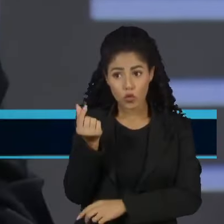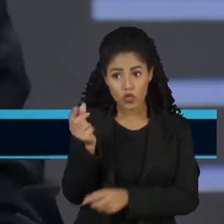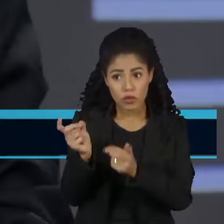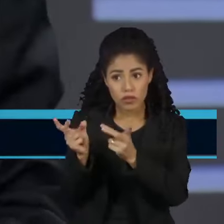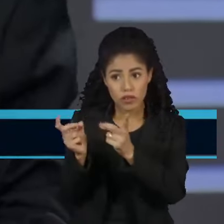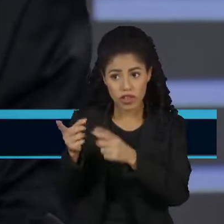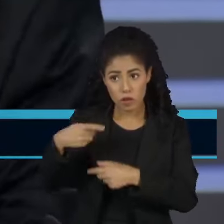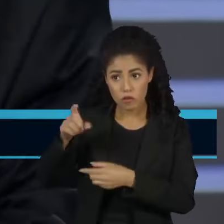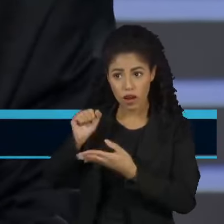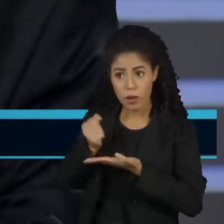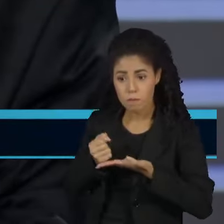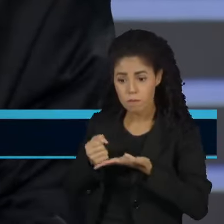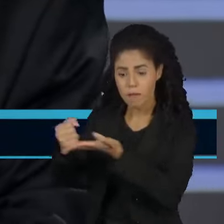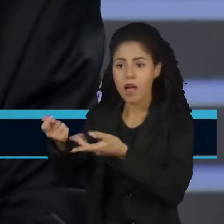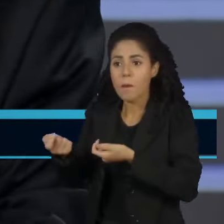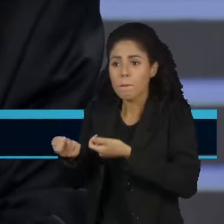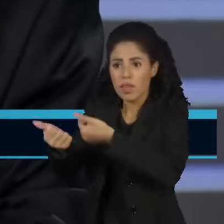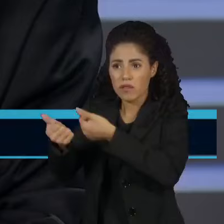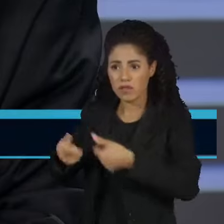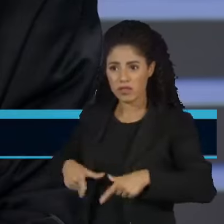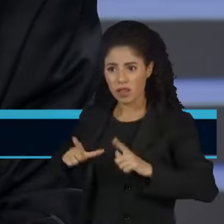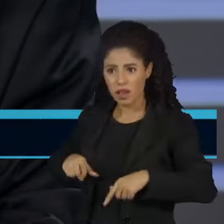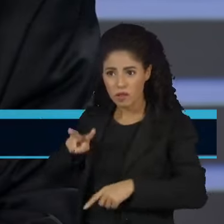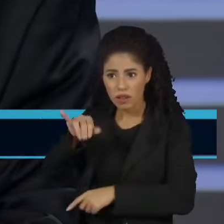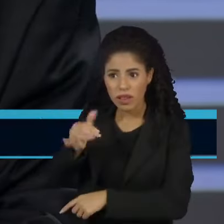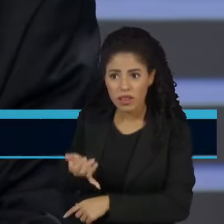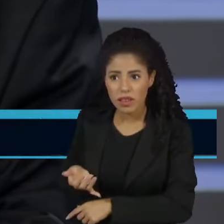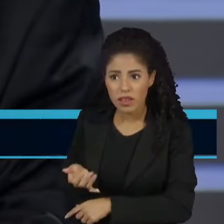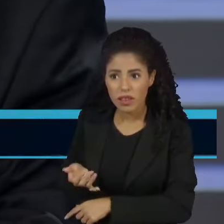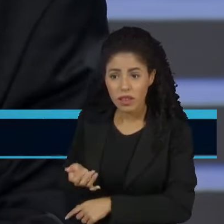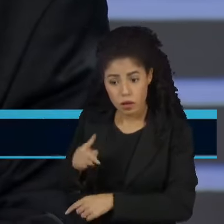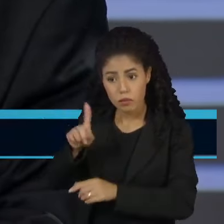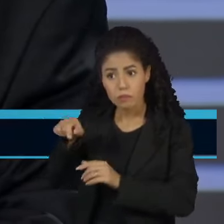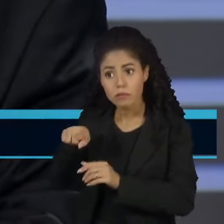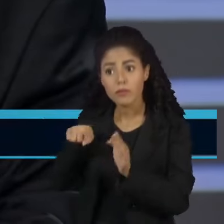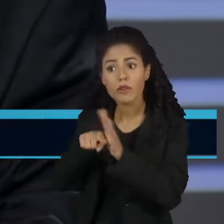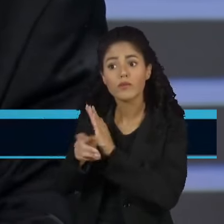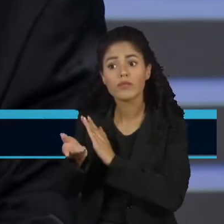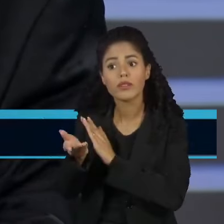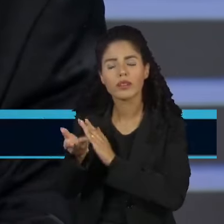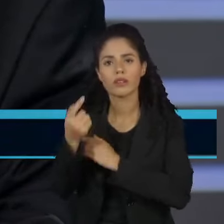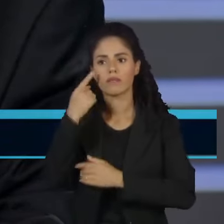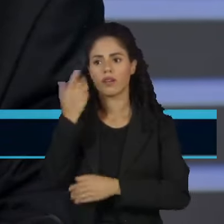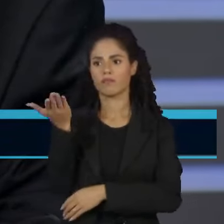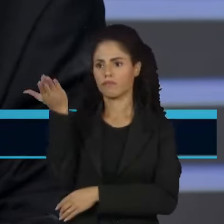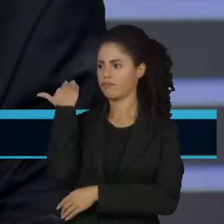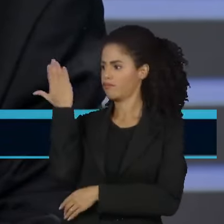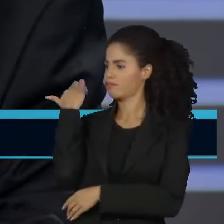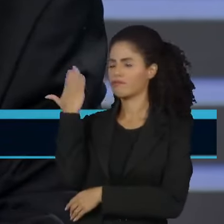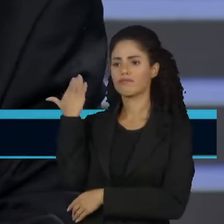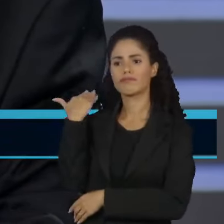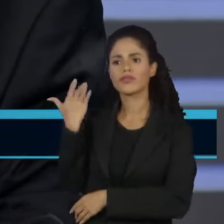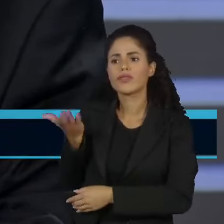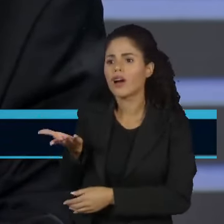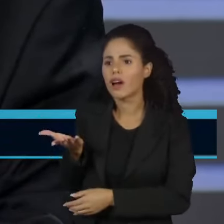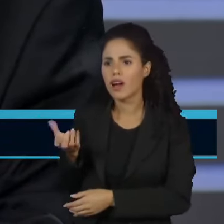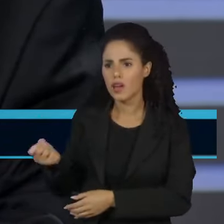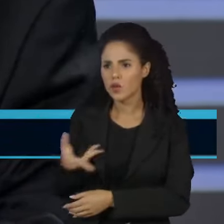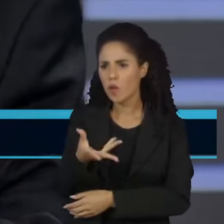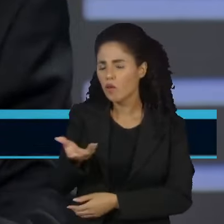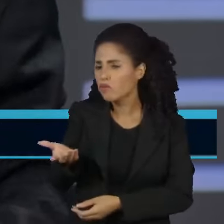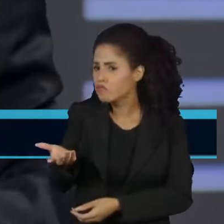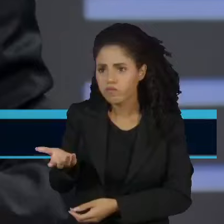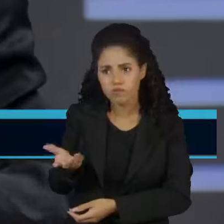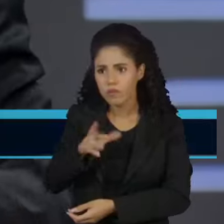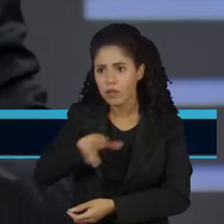bandeiras. Mas, assim, primeiro que a relação entre Estado e religião é muito antiga, é pré-histórica. Não tem nada de novo nisso.